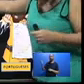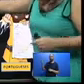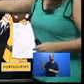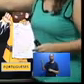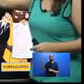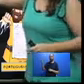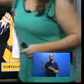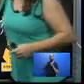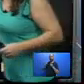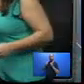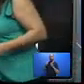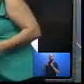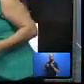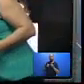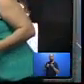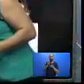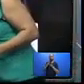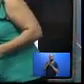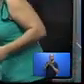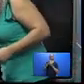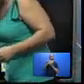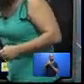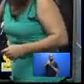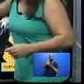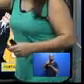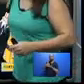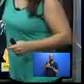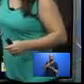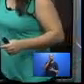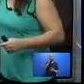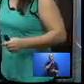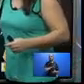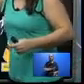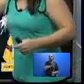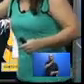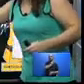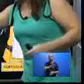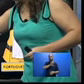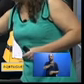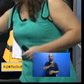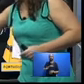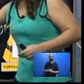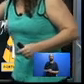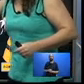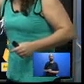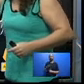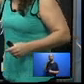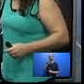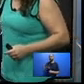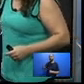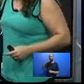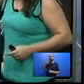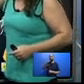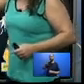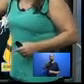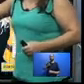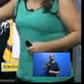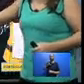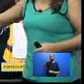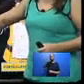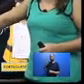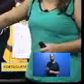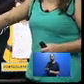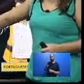divisão? O Brasil hoje é tudo isso, né? E olha onde passava o Tratado de Tordesilhas, essa parte era